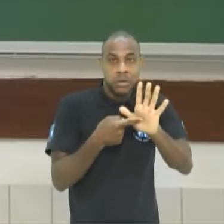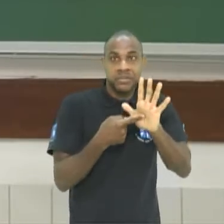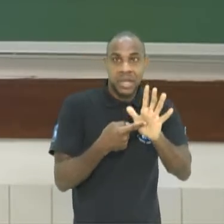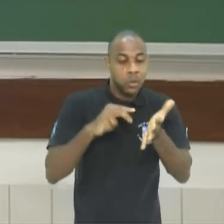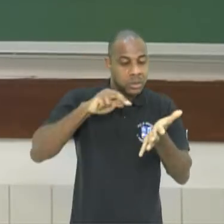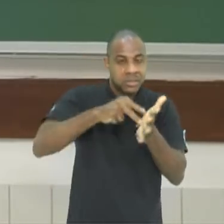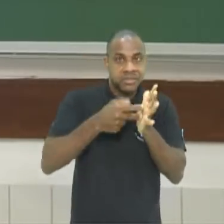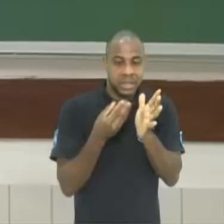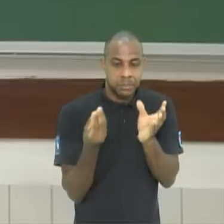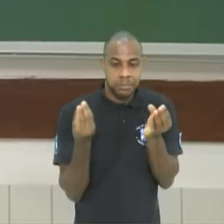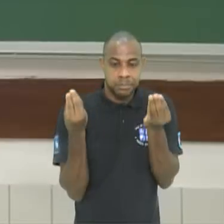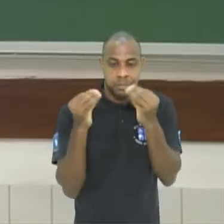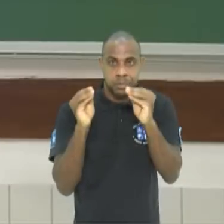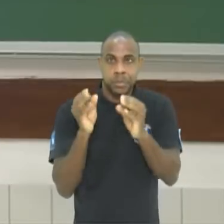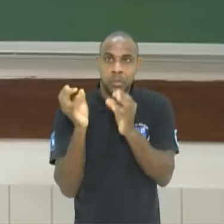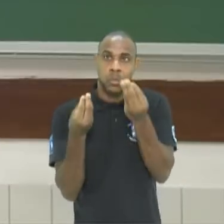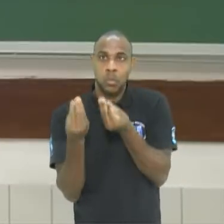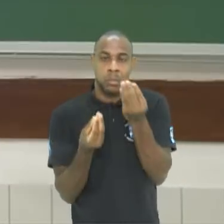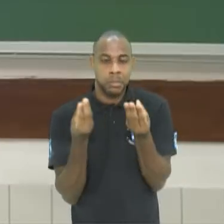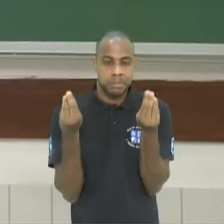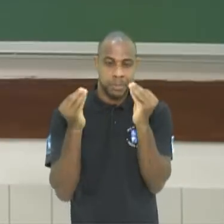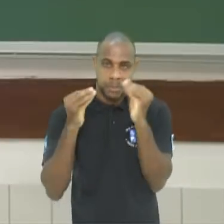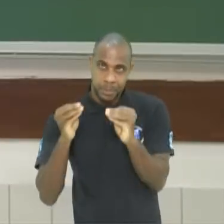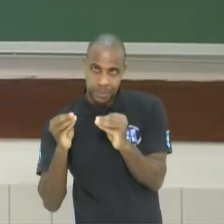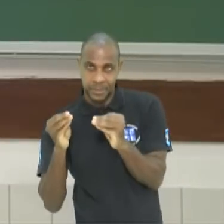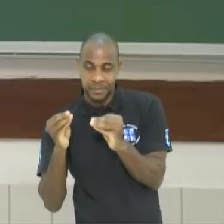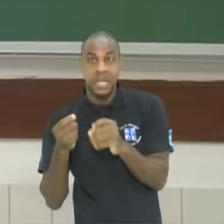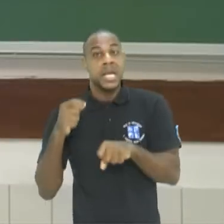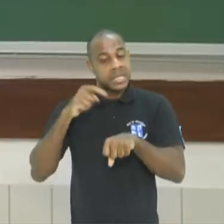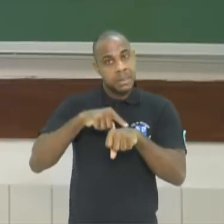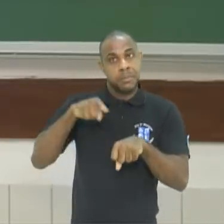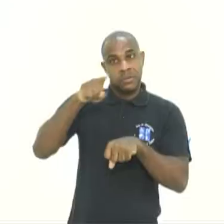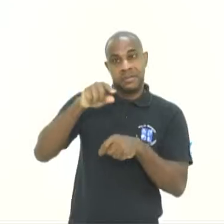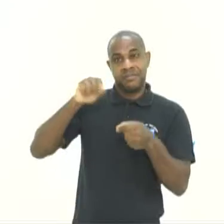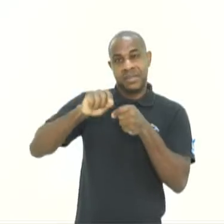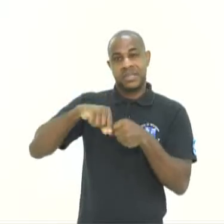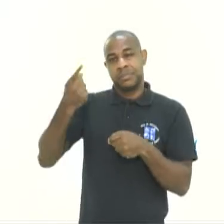elas produzem, ok? Vou dar um tempinho para você fazer isso e eu já volto.